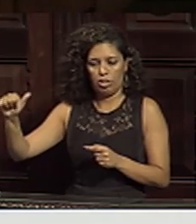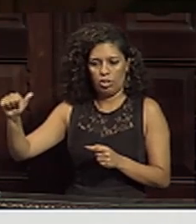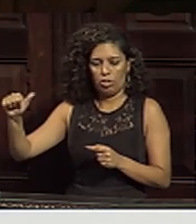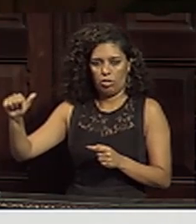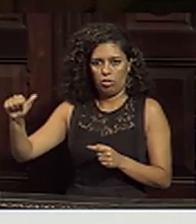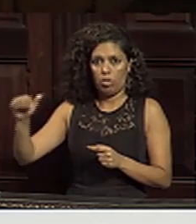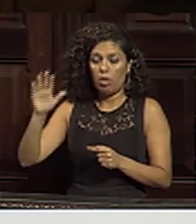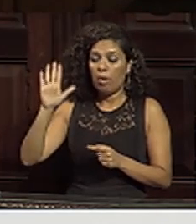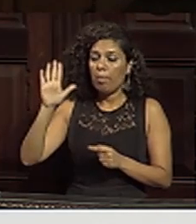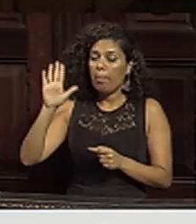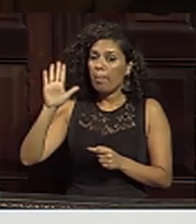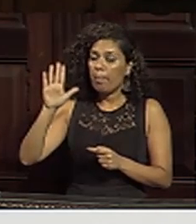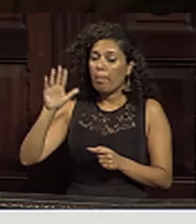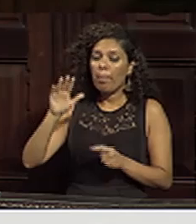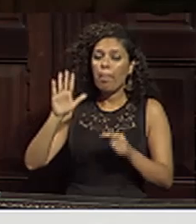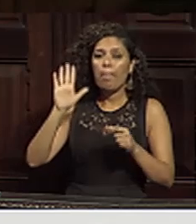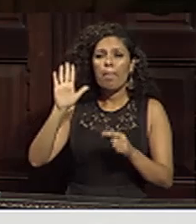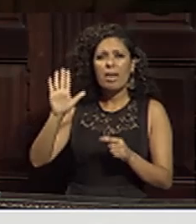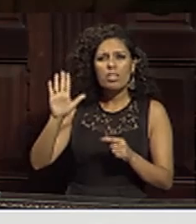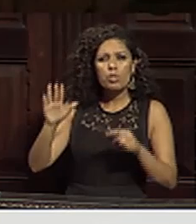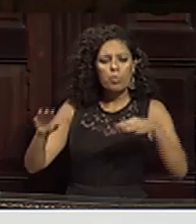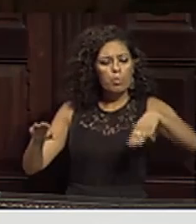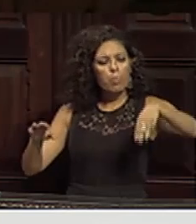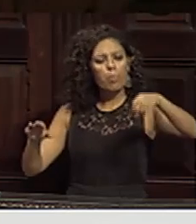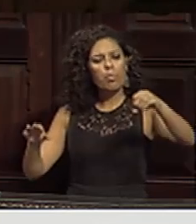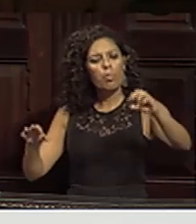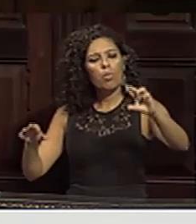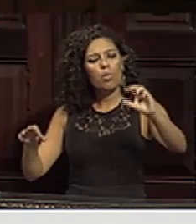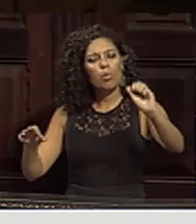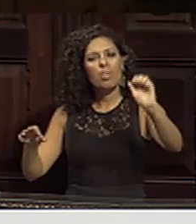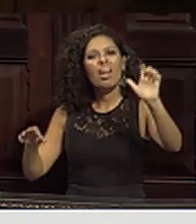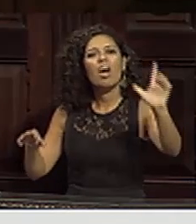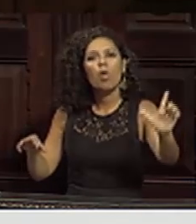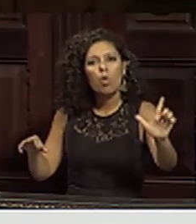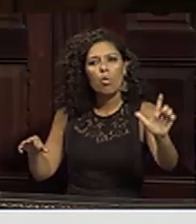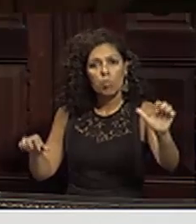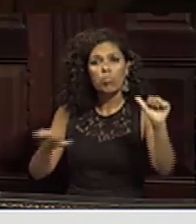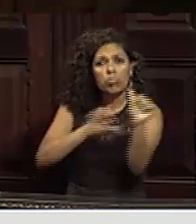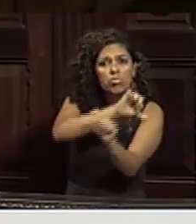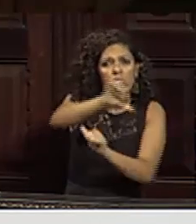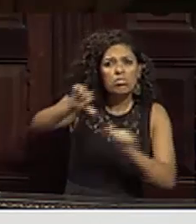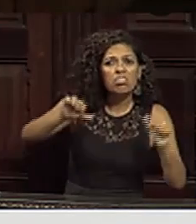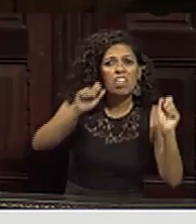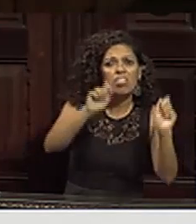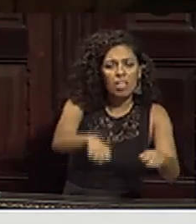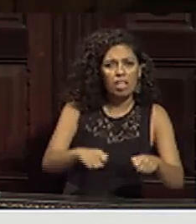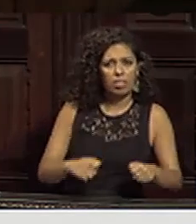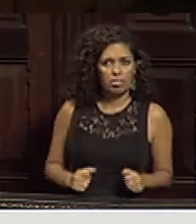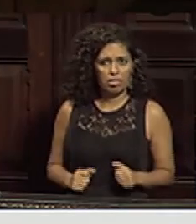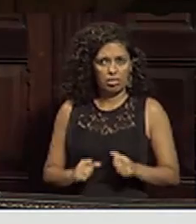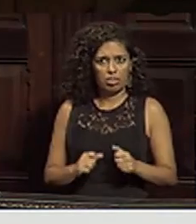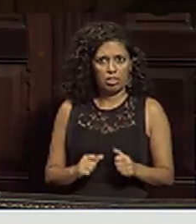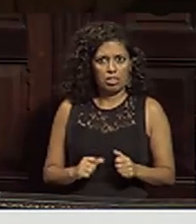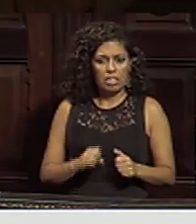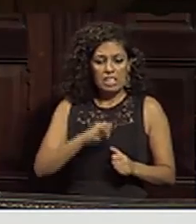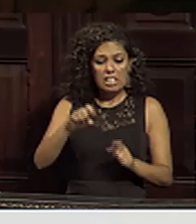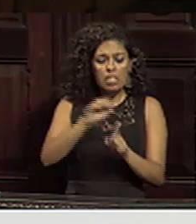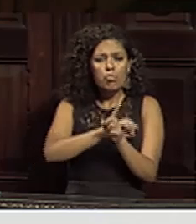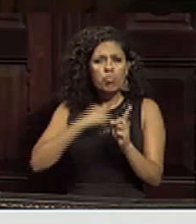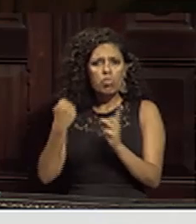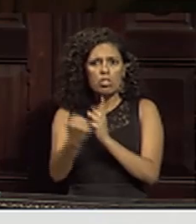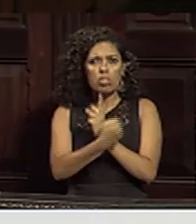Moral, ela muda com o comportamento da própria